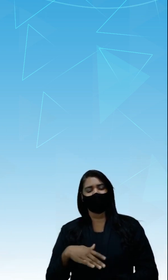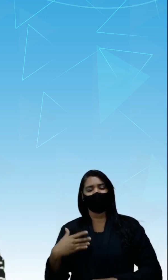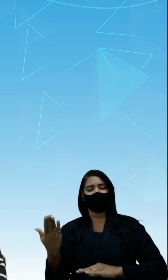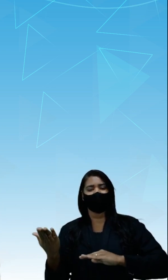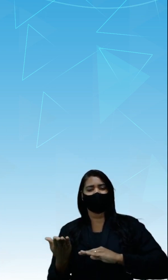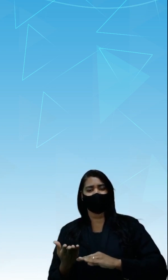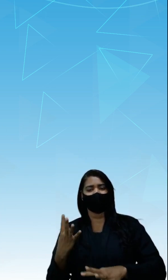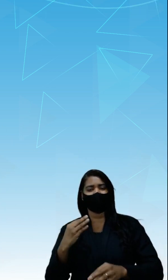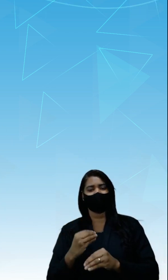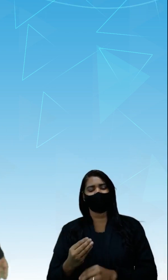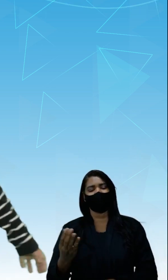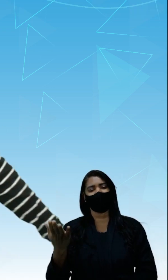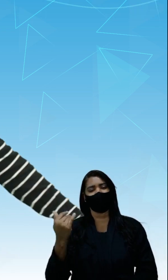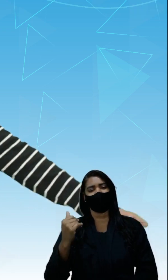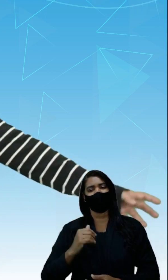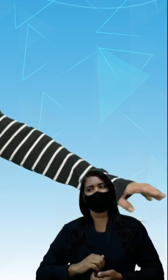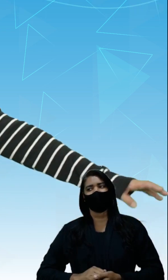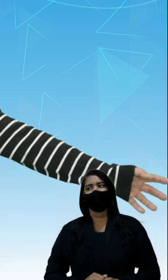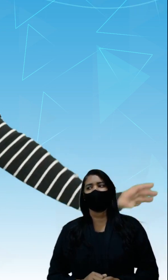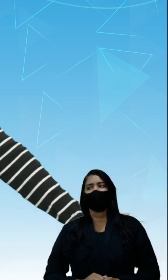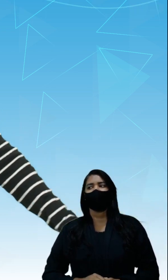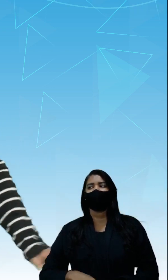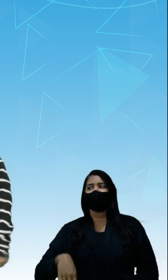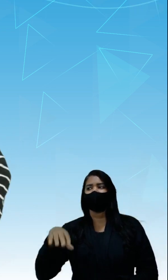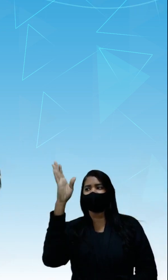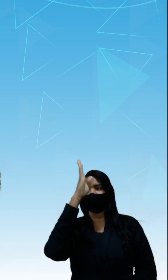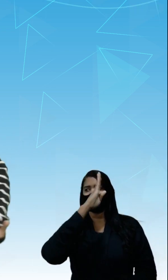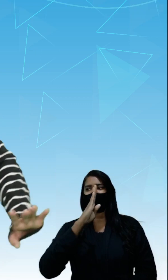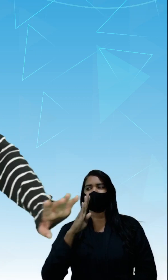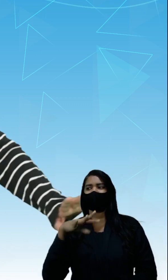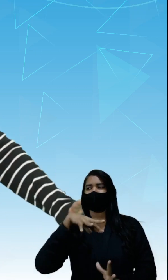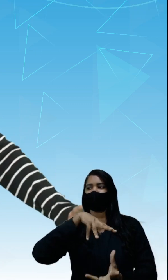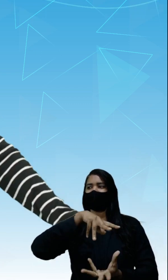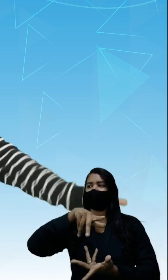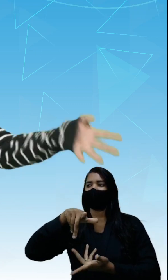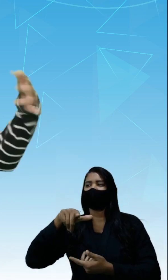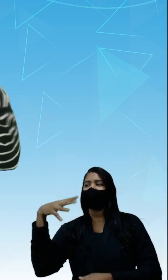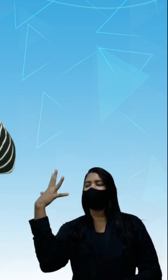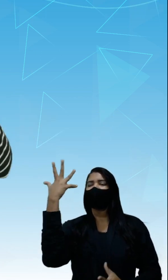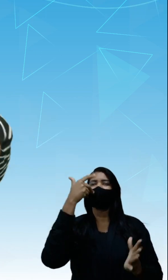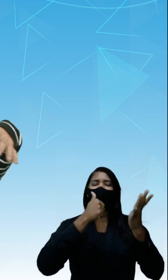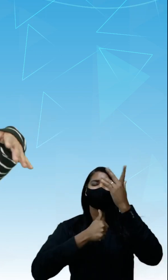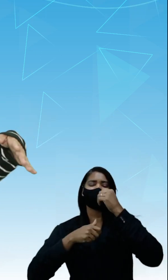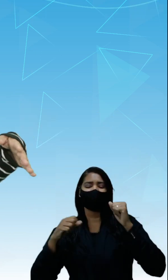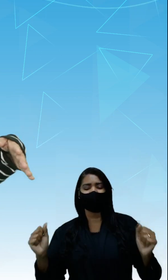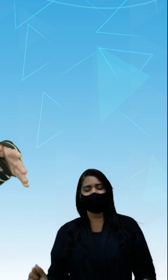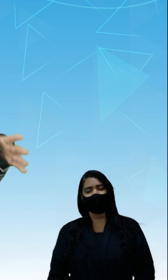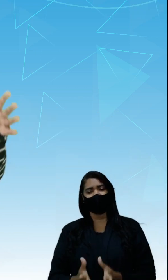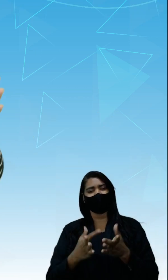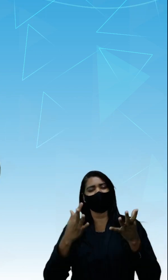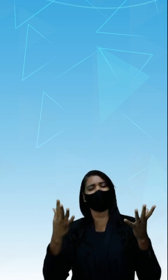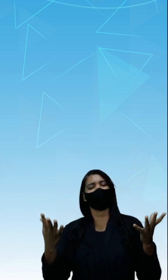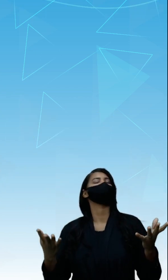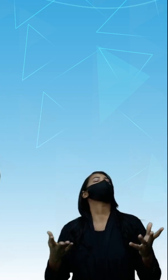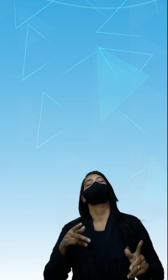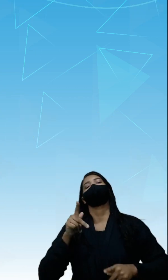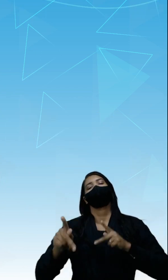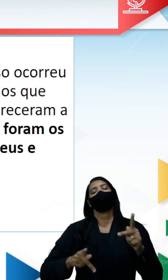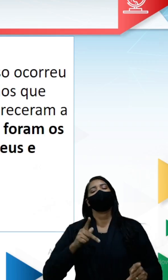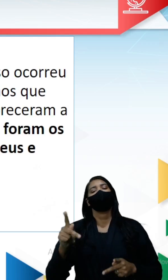meus amores! Brasil, a nossa terra linda, maravilhosa, tem uma população brasileira